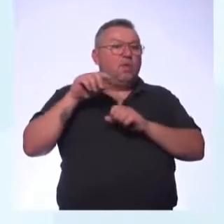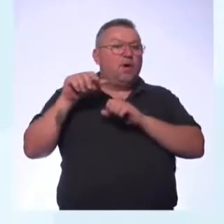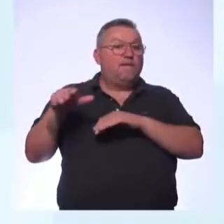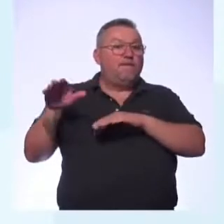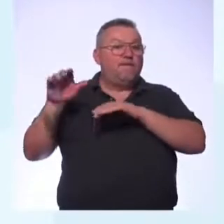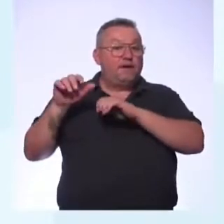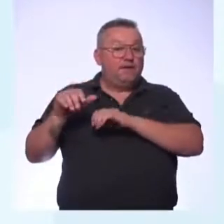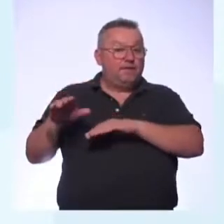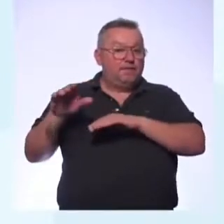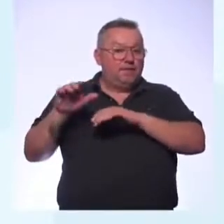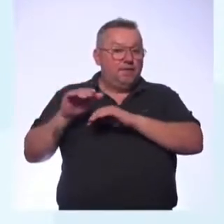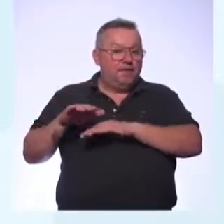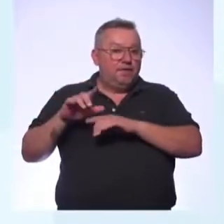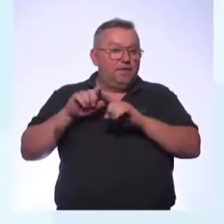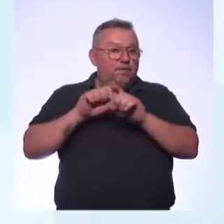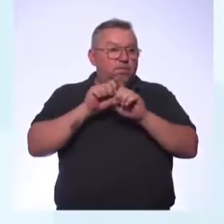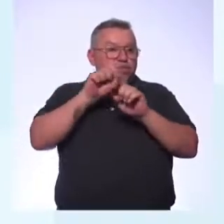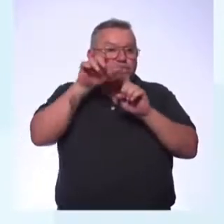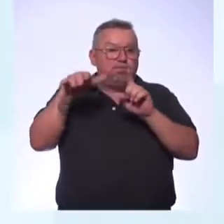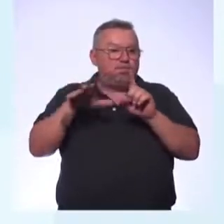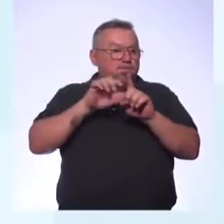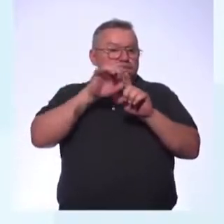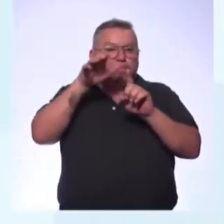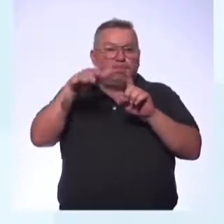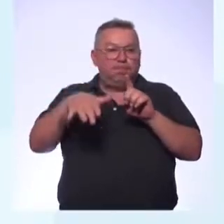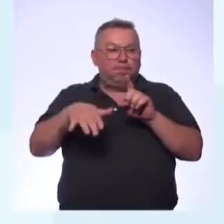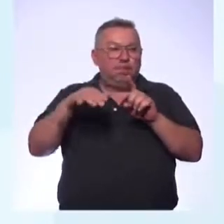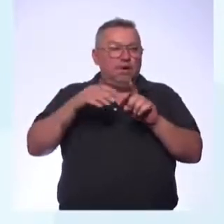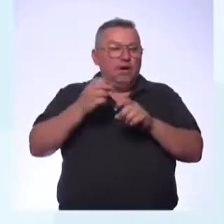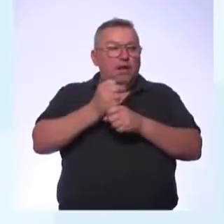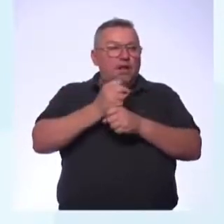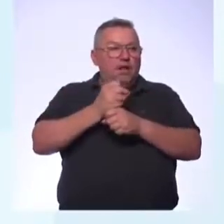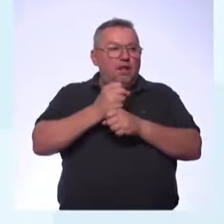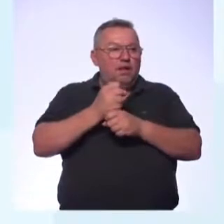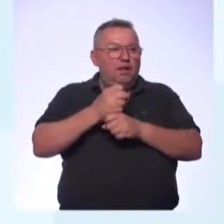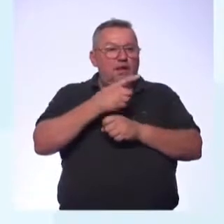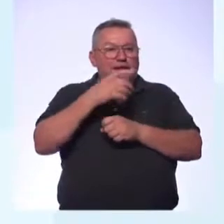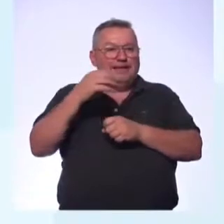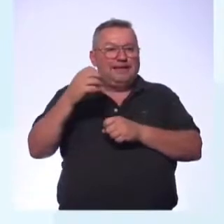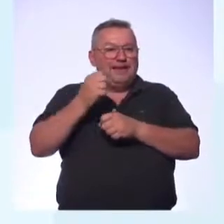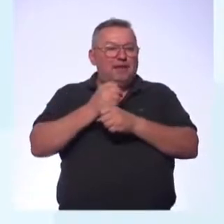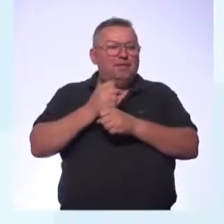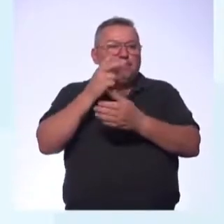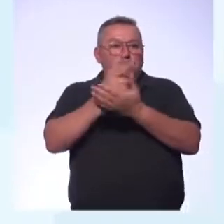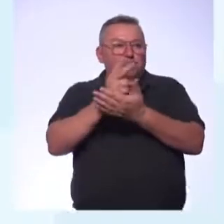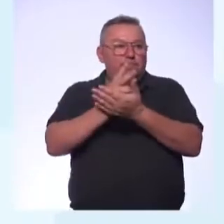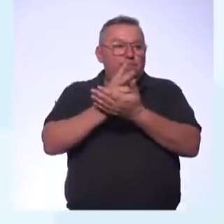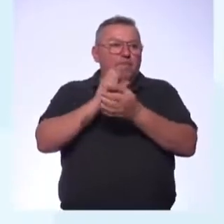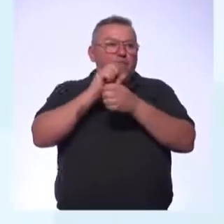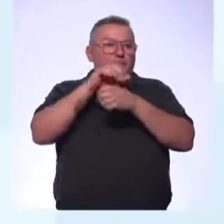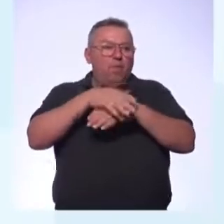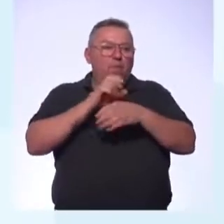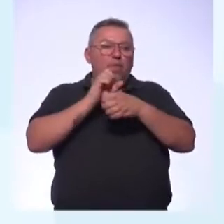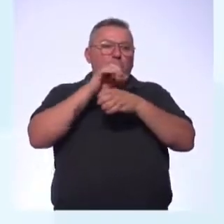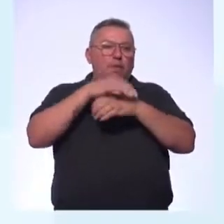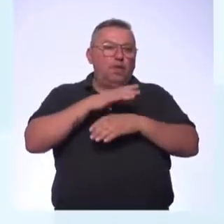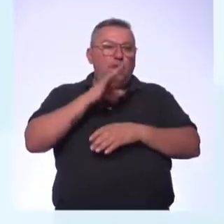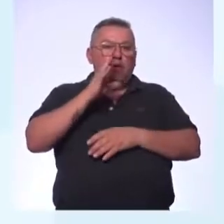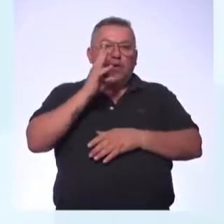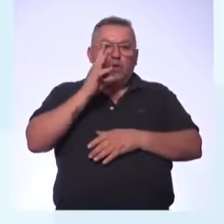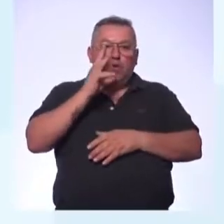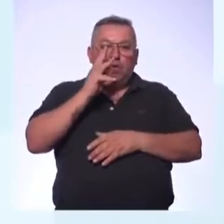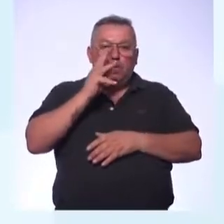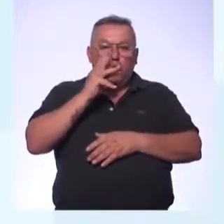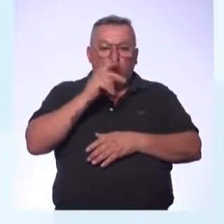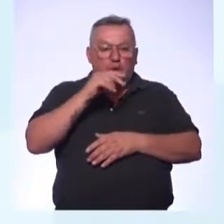soltam lava continuamente há décadas, e alguns até em centenas de anos, mas ela é contínua e vagarosa. Por